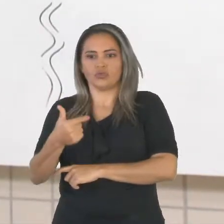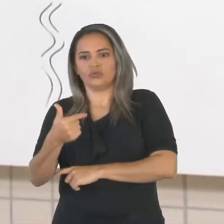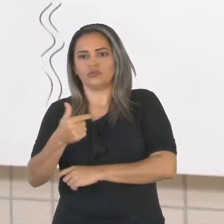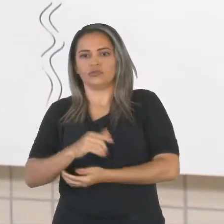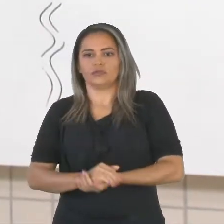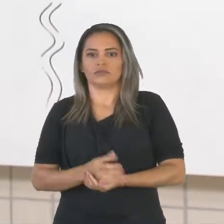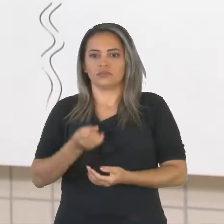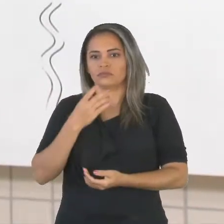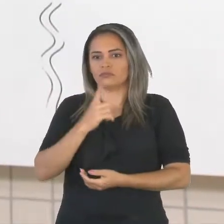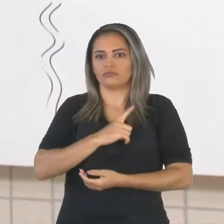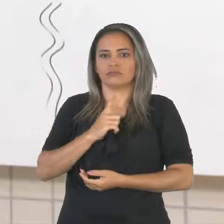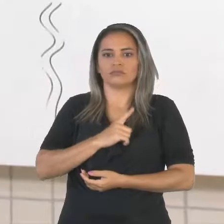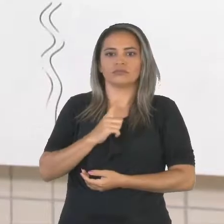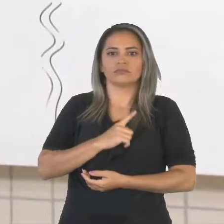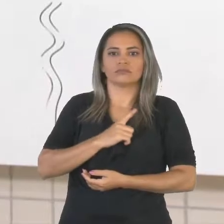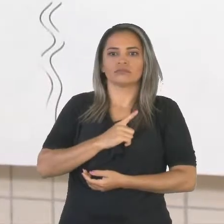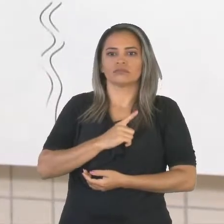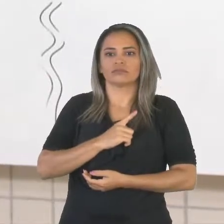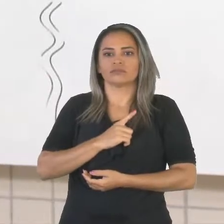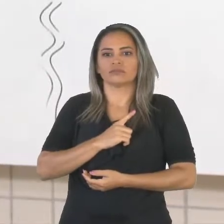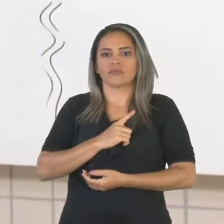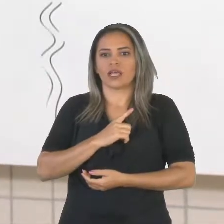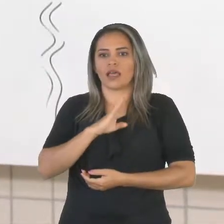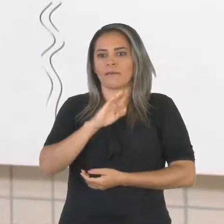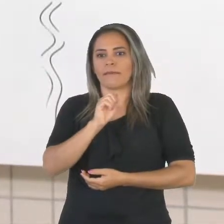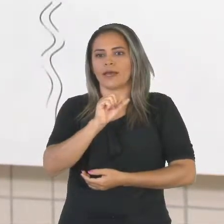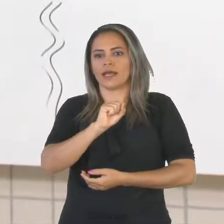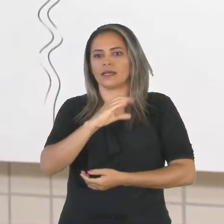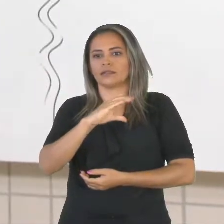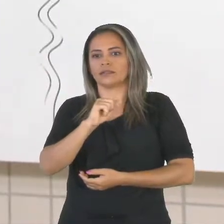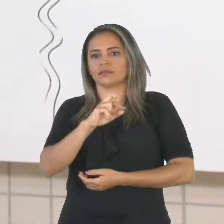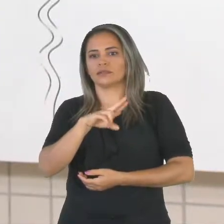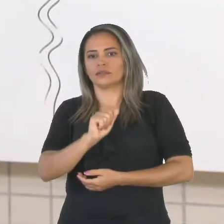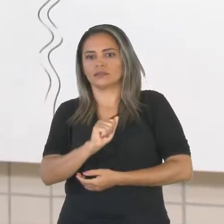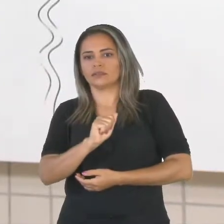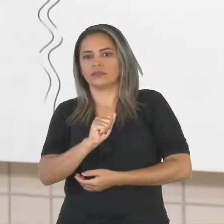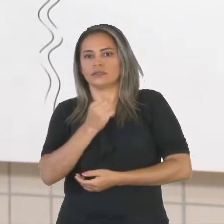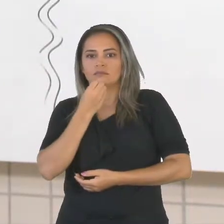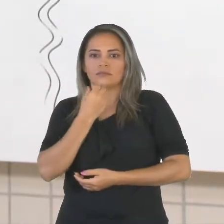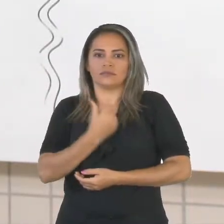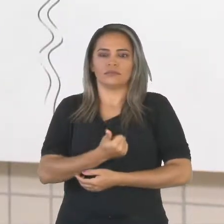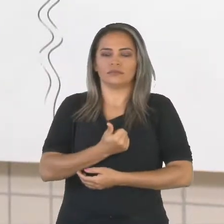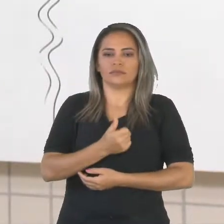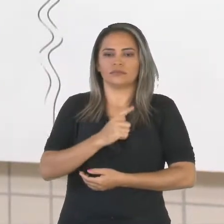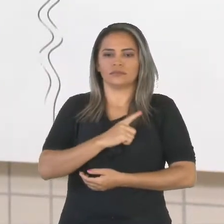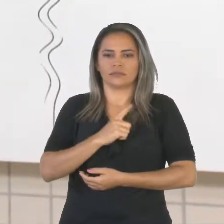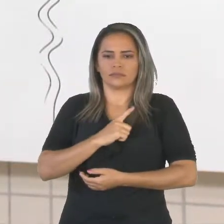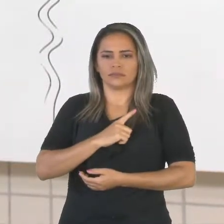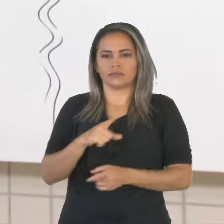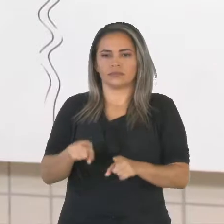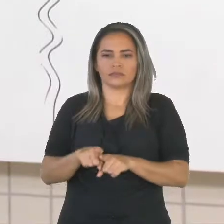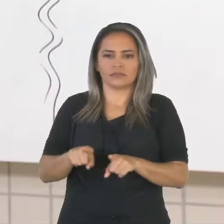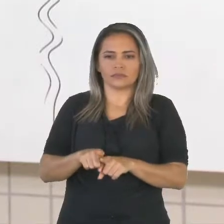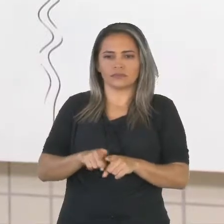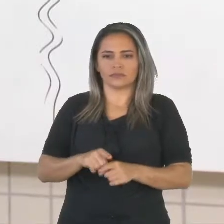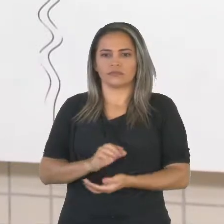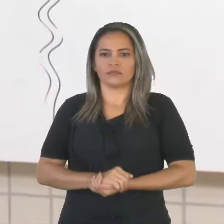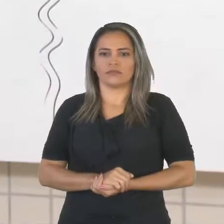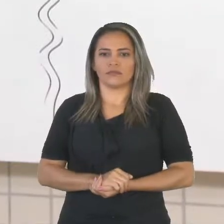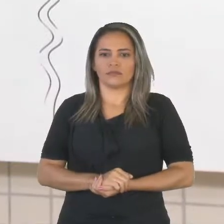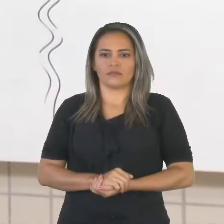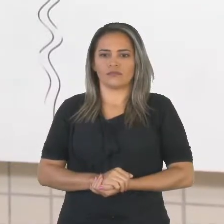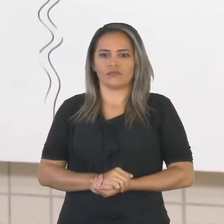aqui, que não é, mas chamam de Bhaskara, não é isso? Bom, nós temos ainda equação na